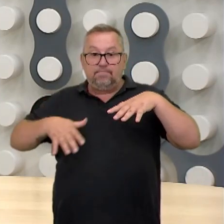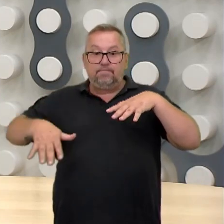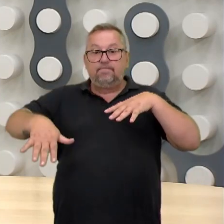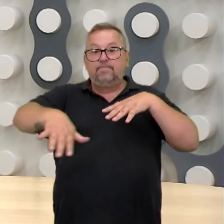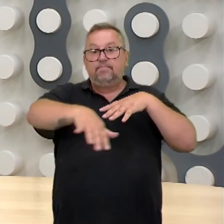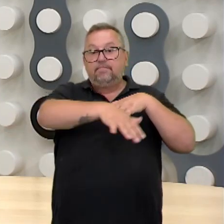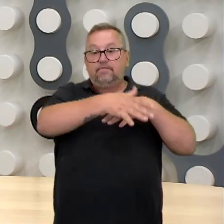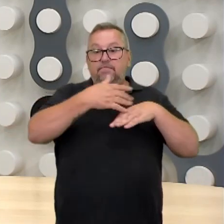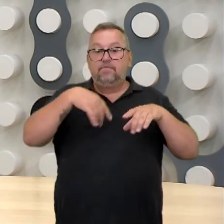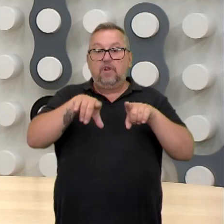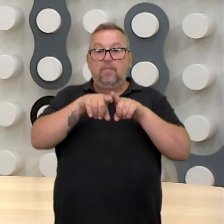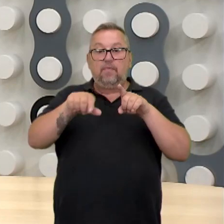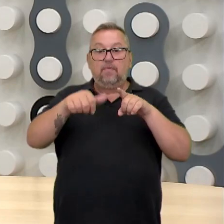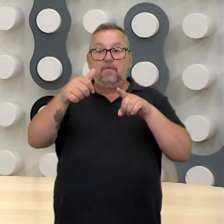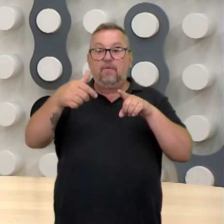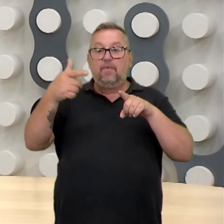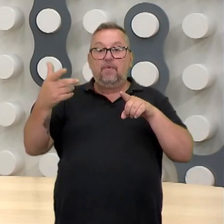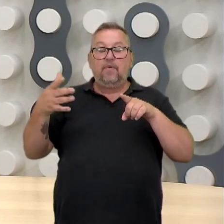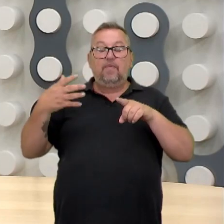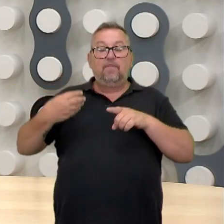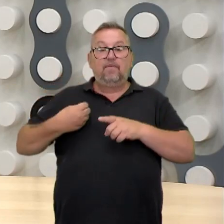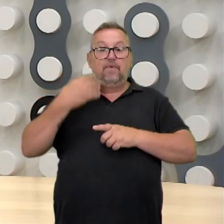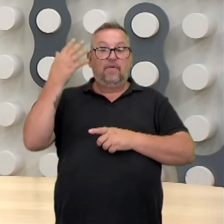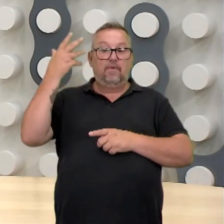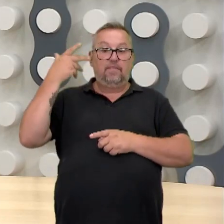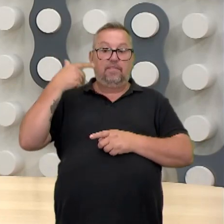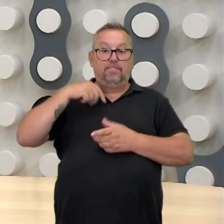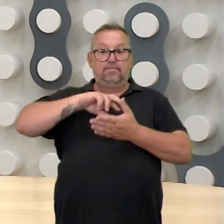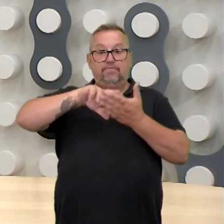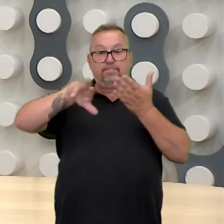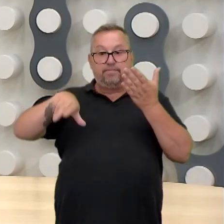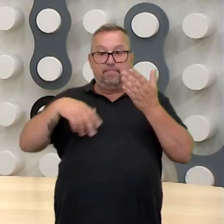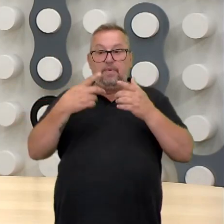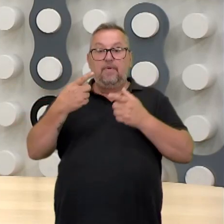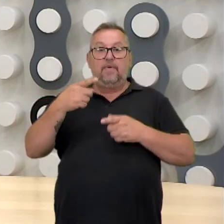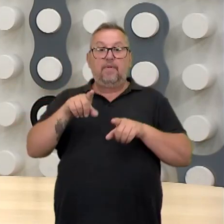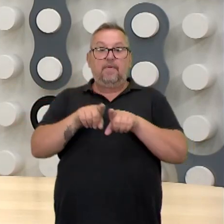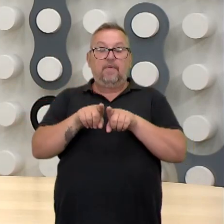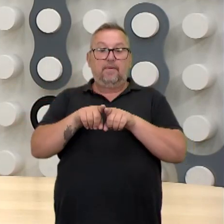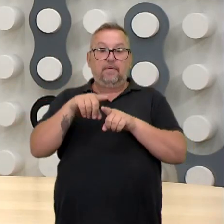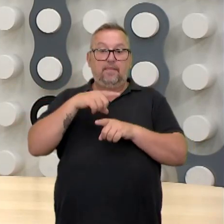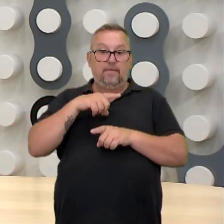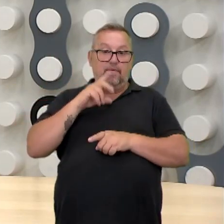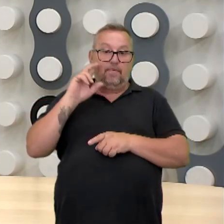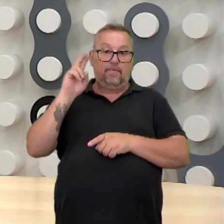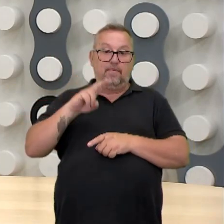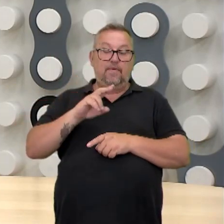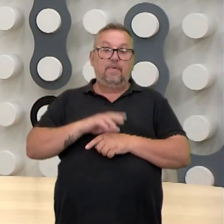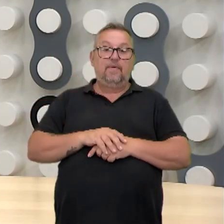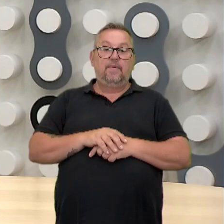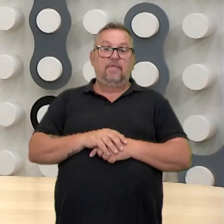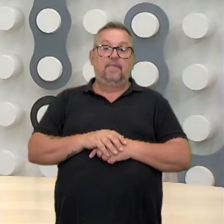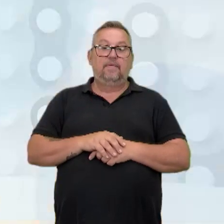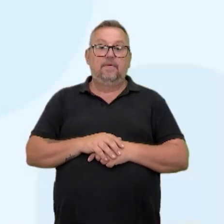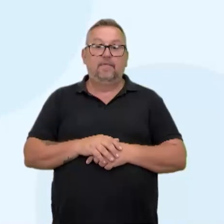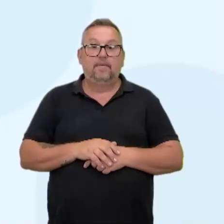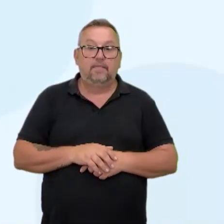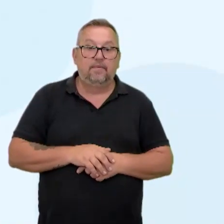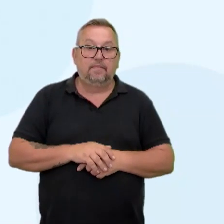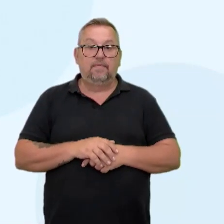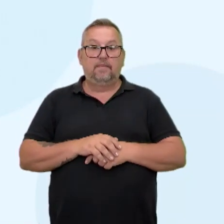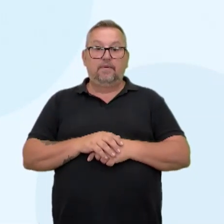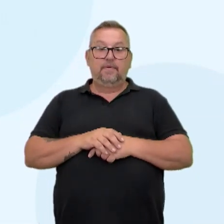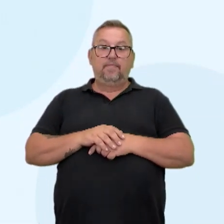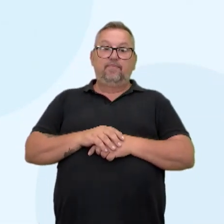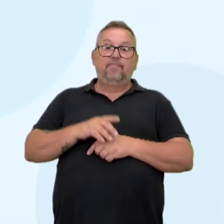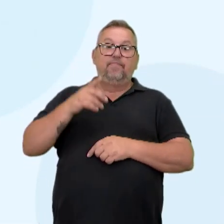dos primeiros seres vivos, tá certo? E aí nós temos lá, de novo, na escala do tempo geológico, né, dando aí